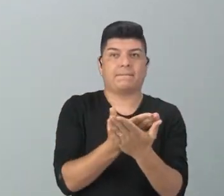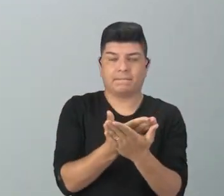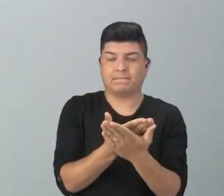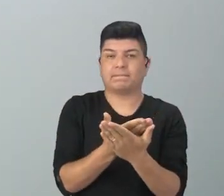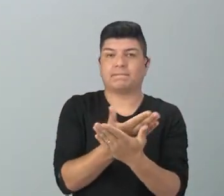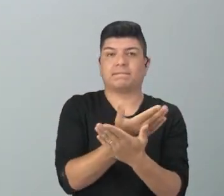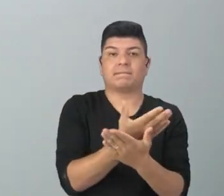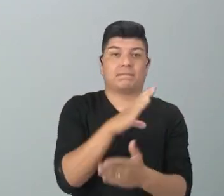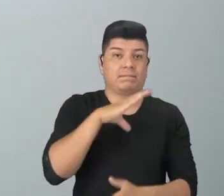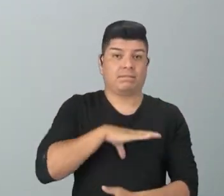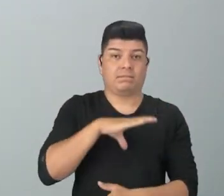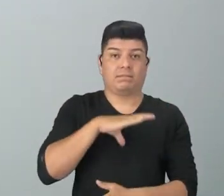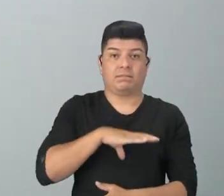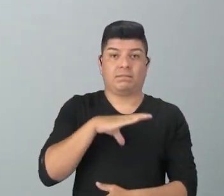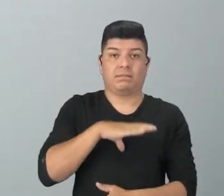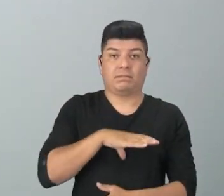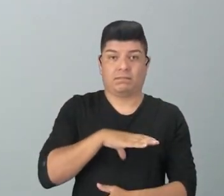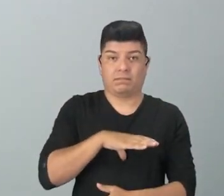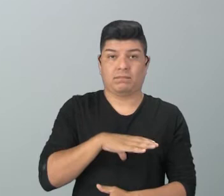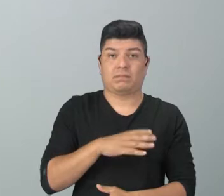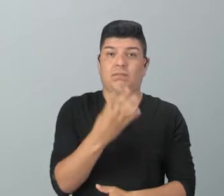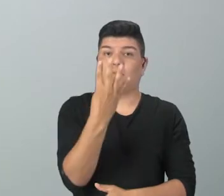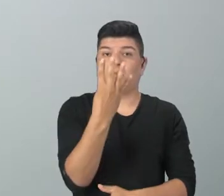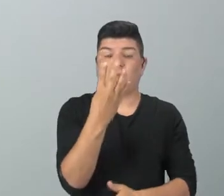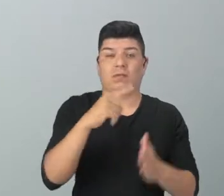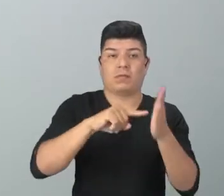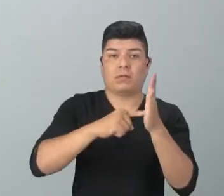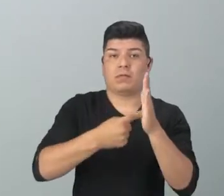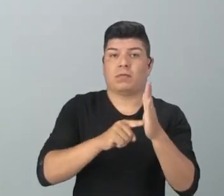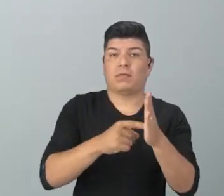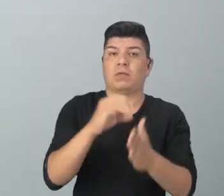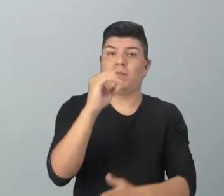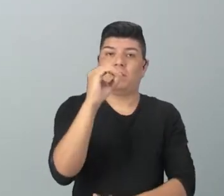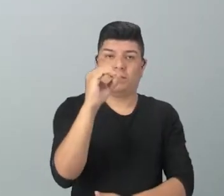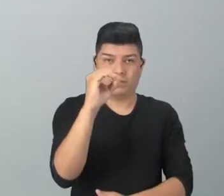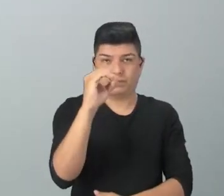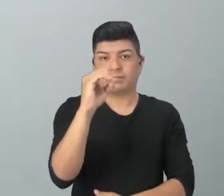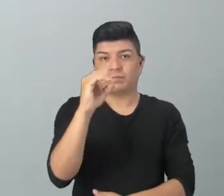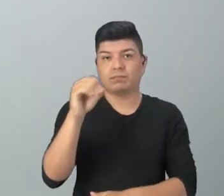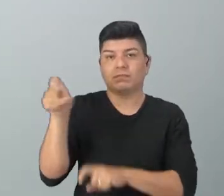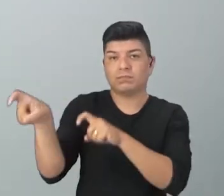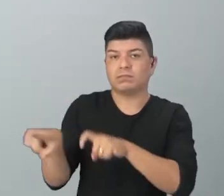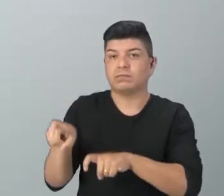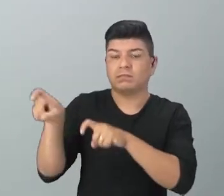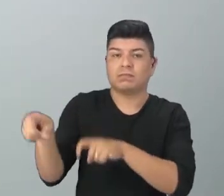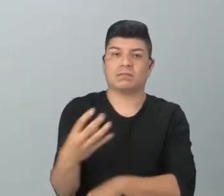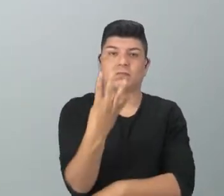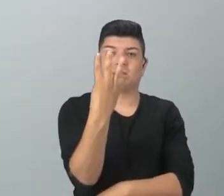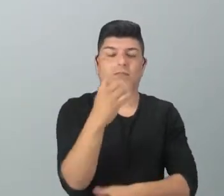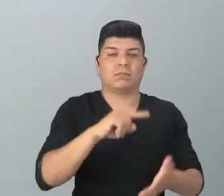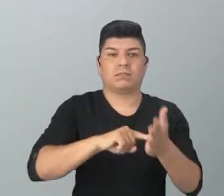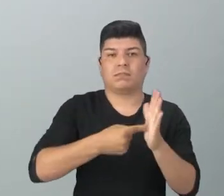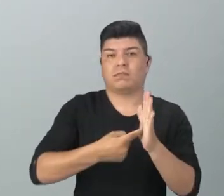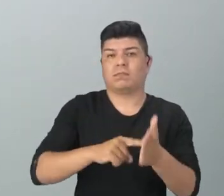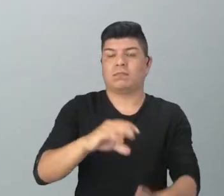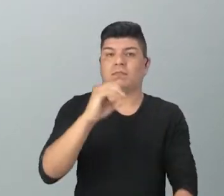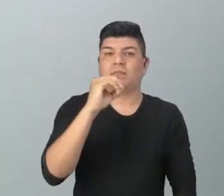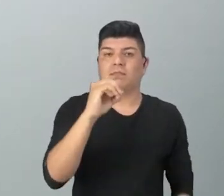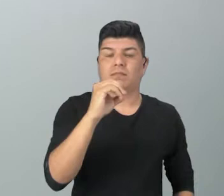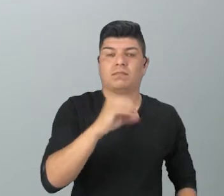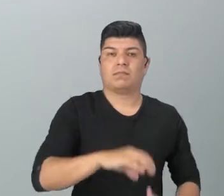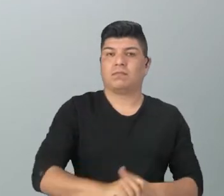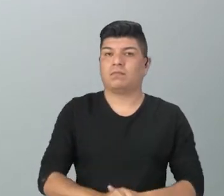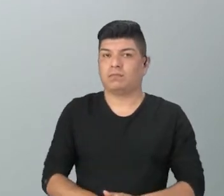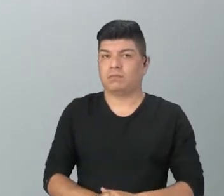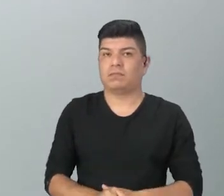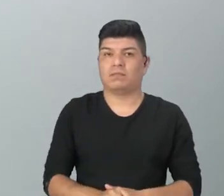as cidades no sistema 4.0 e a zona rural no 4.0. O que é isso? É